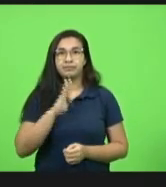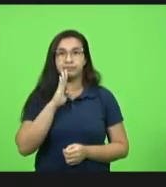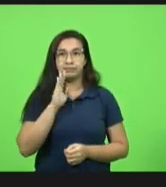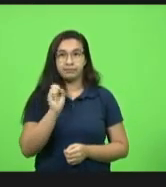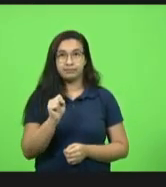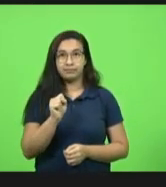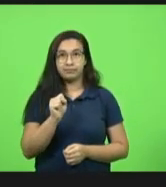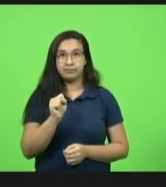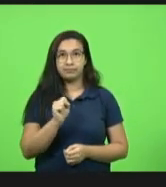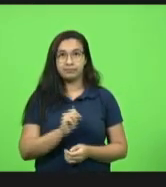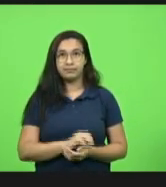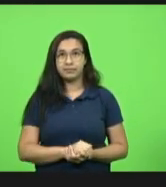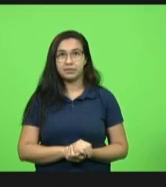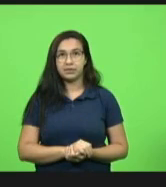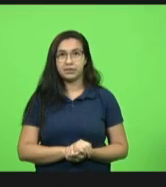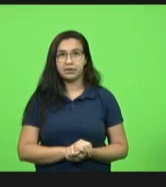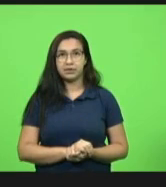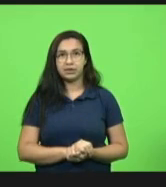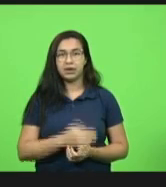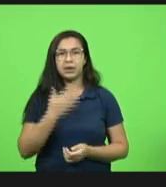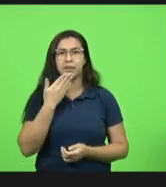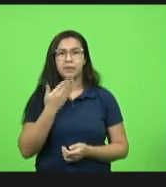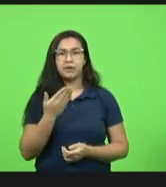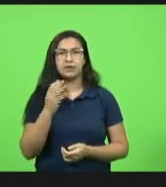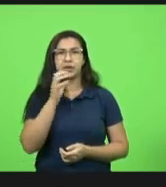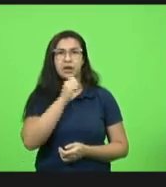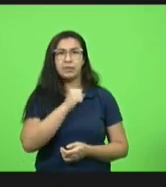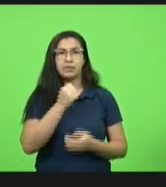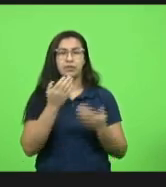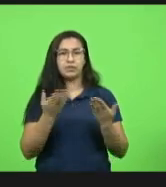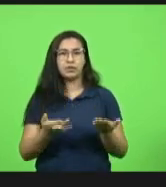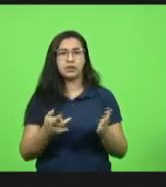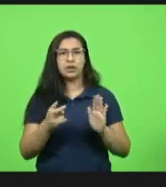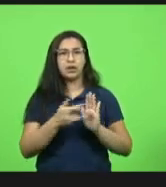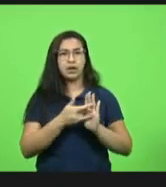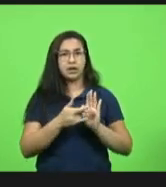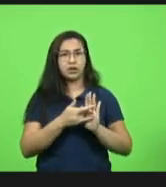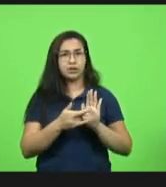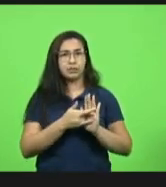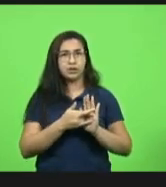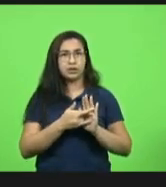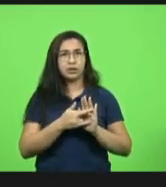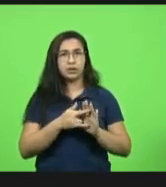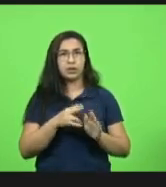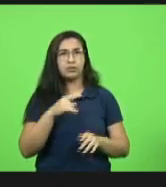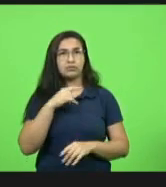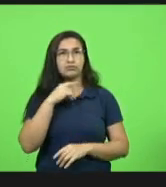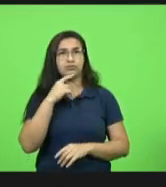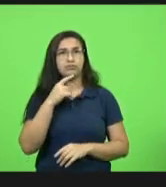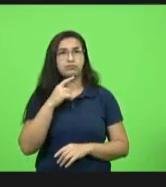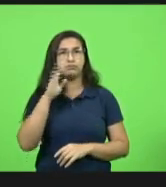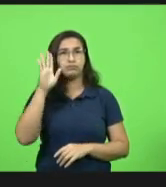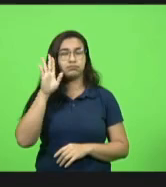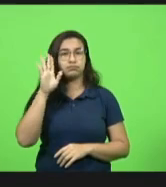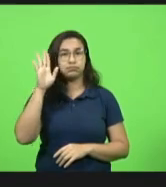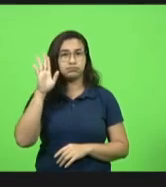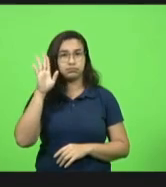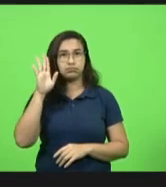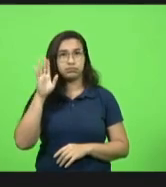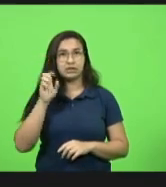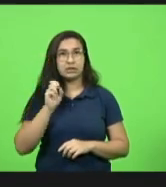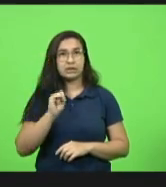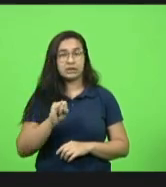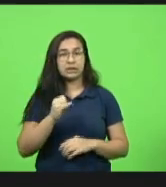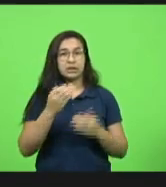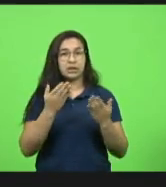Eu só peço aos senhores deputados e deputadas para que se atentem à ferramenta regimental da questão de ordem. Ela só pode ser invocada no momento que um parlamentar